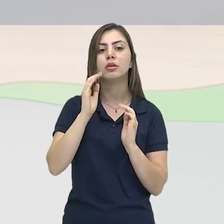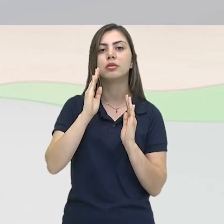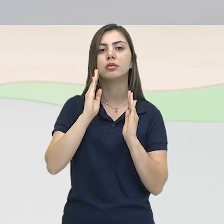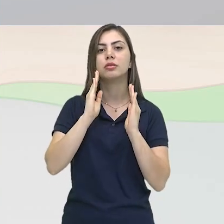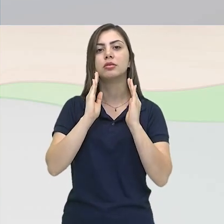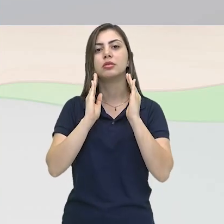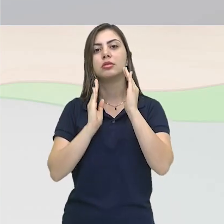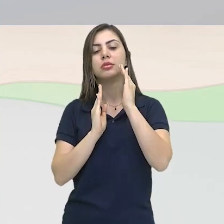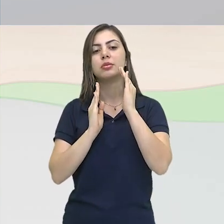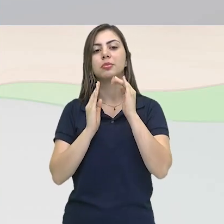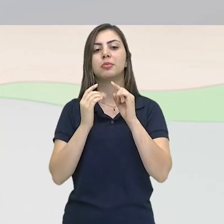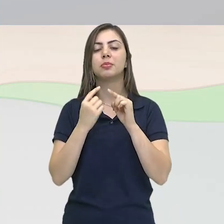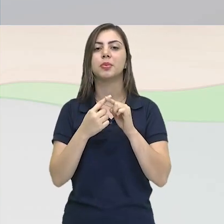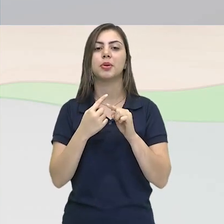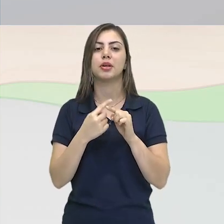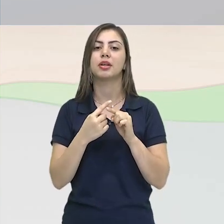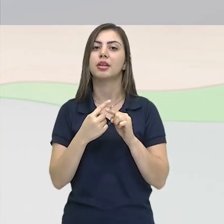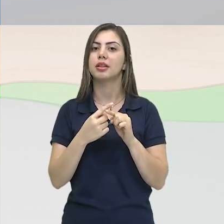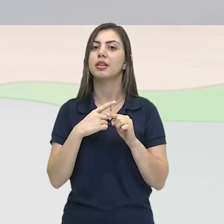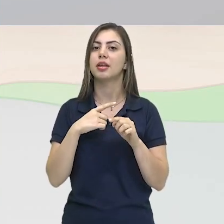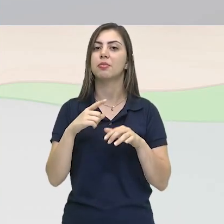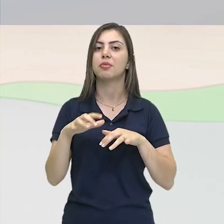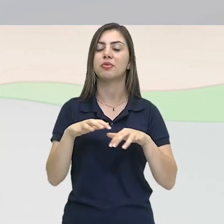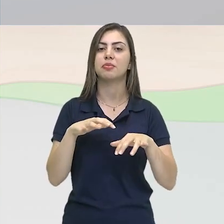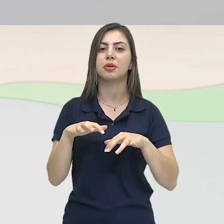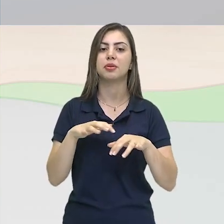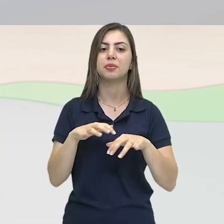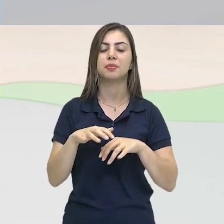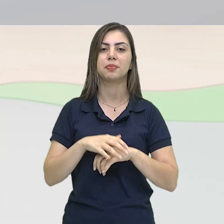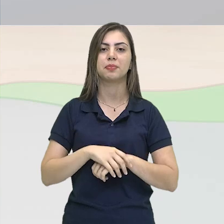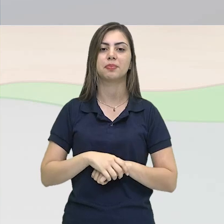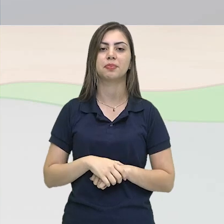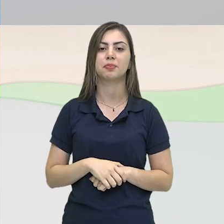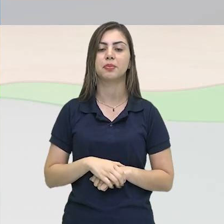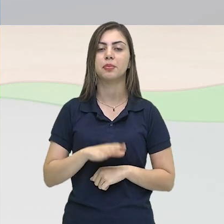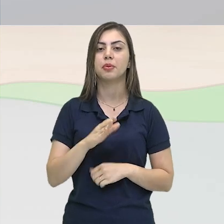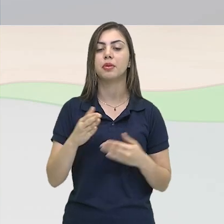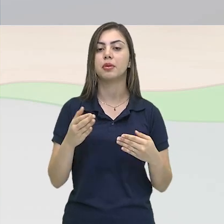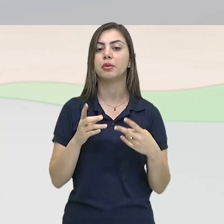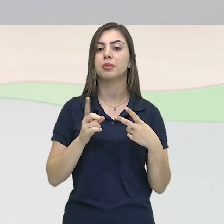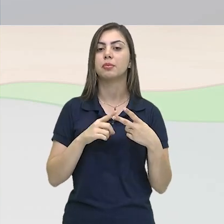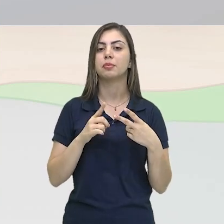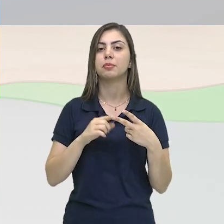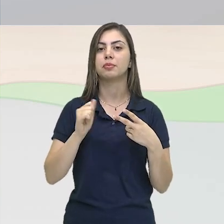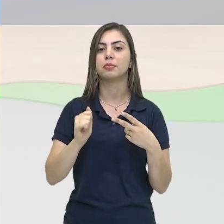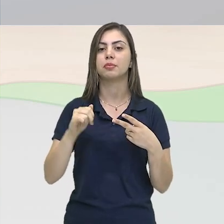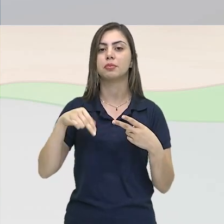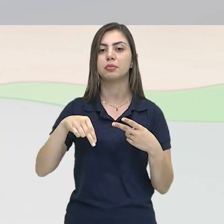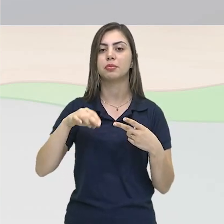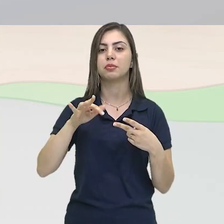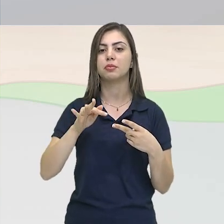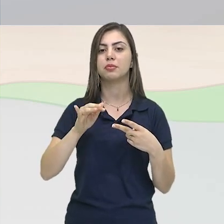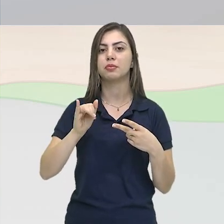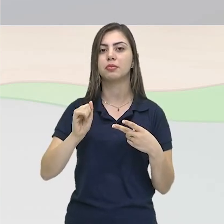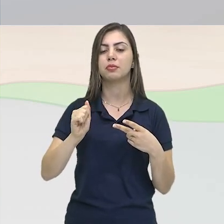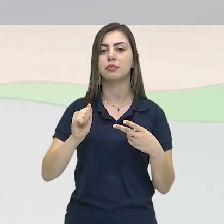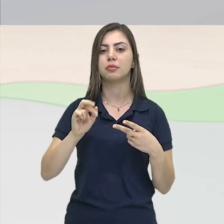dessa mobilidade, certo? A próxima classificação,